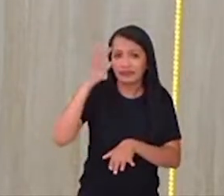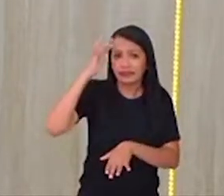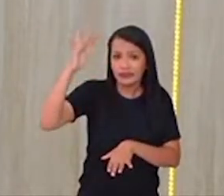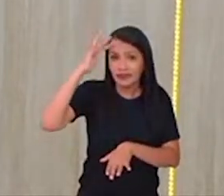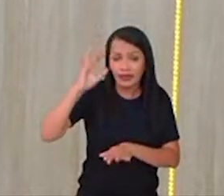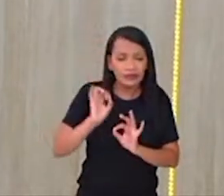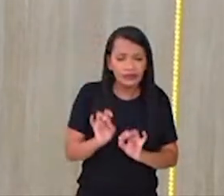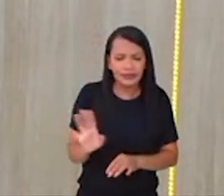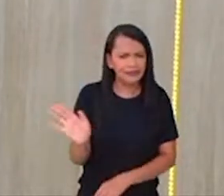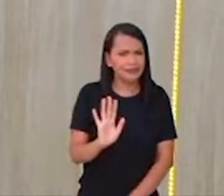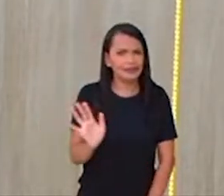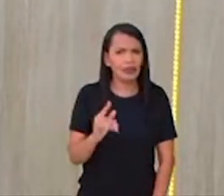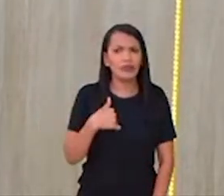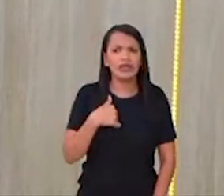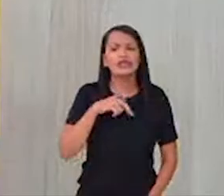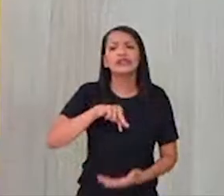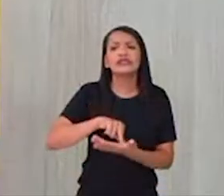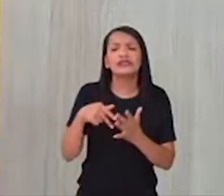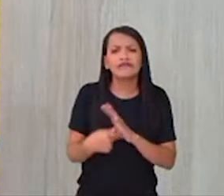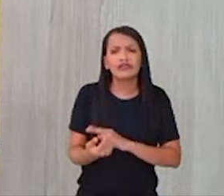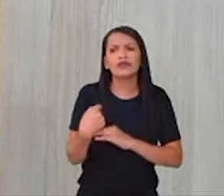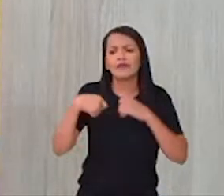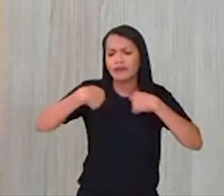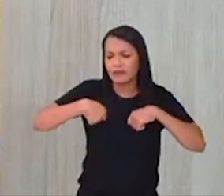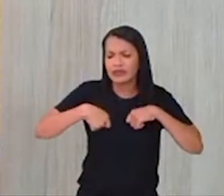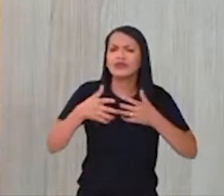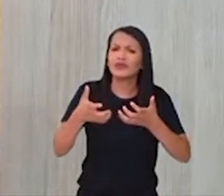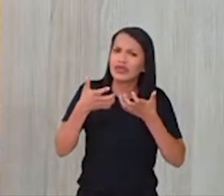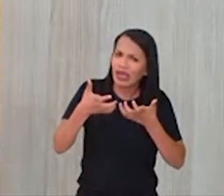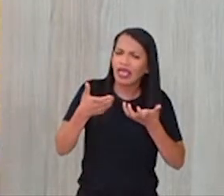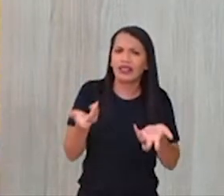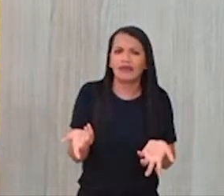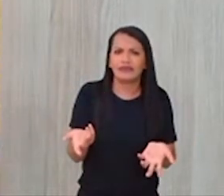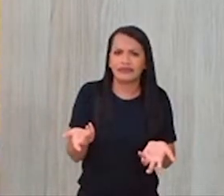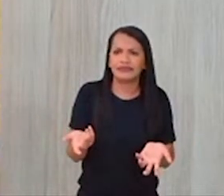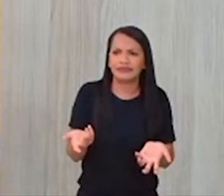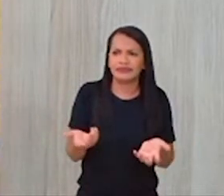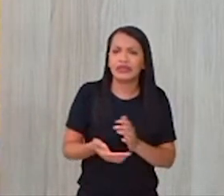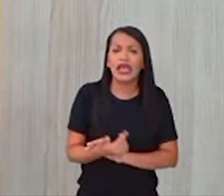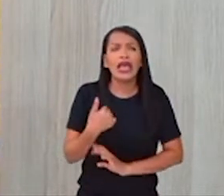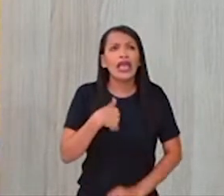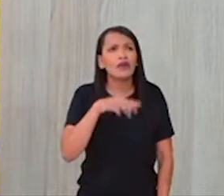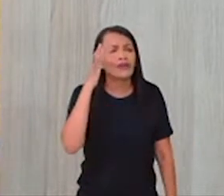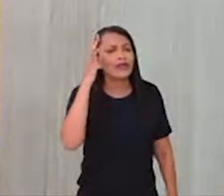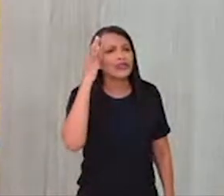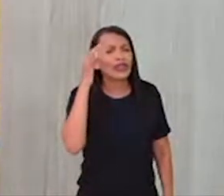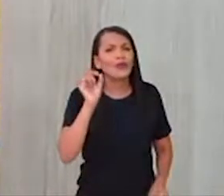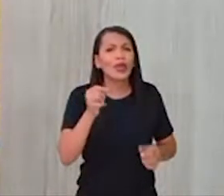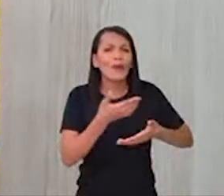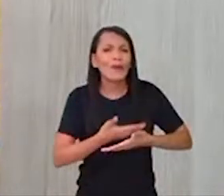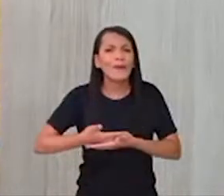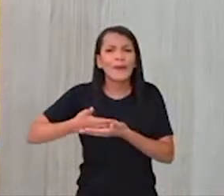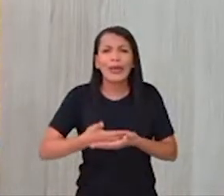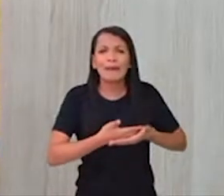ficar... Eu fiquei pensando no outro uso para pegar no pé. Eu pensei num bebê que pega no próprio pé. Também,